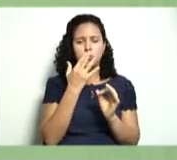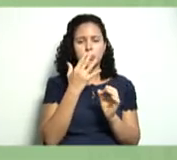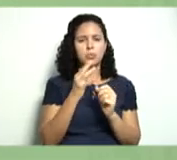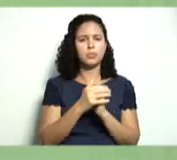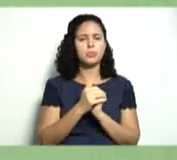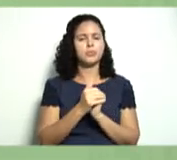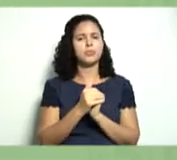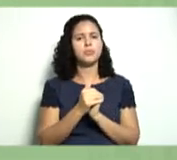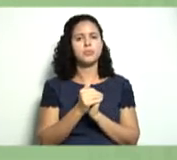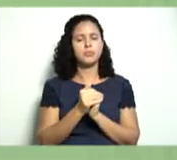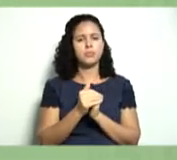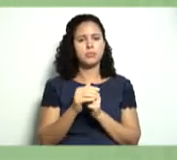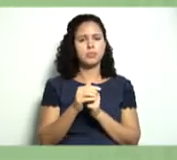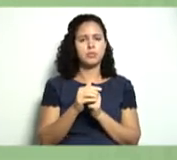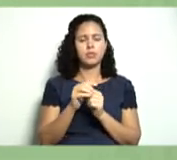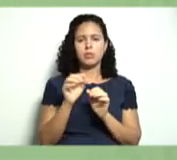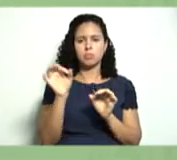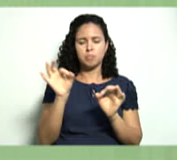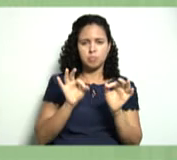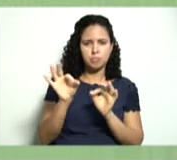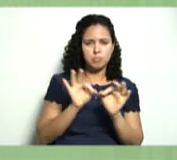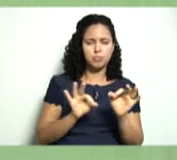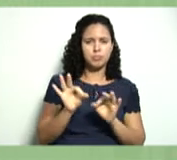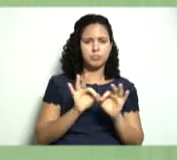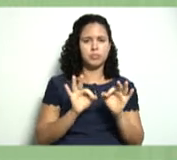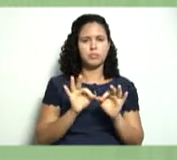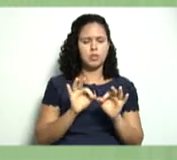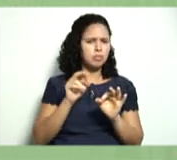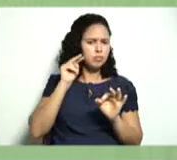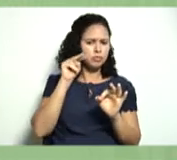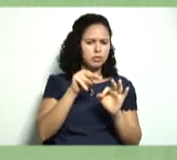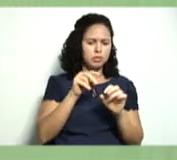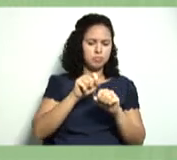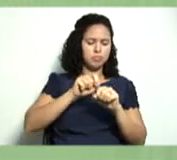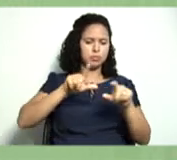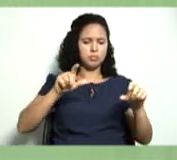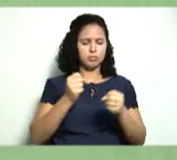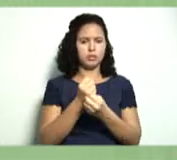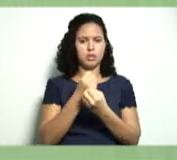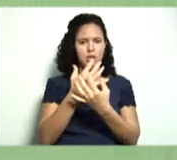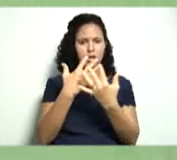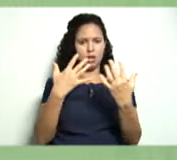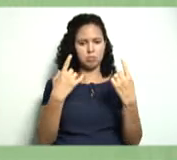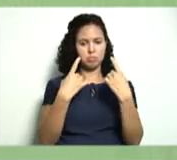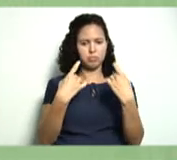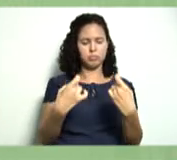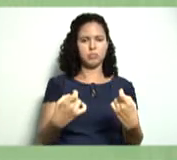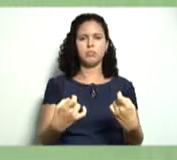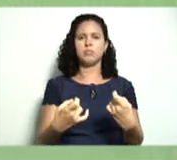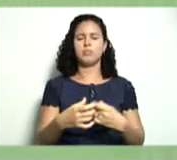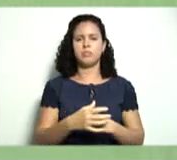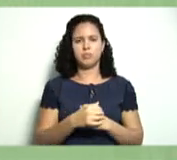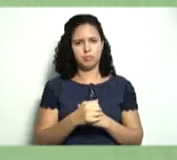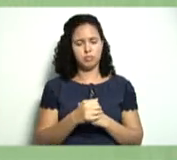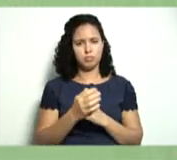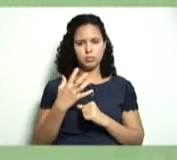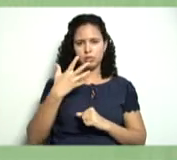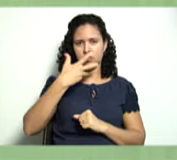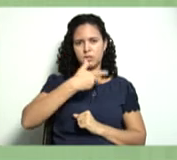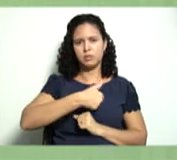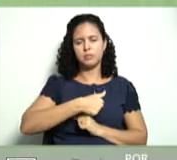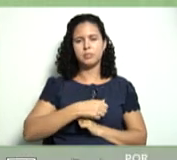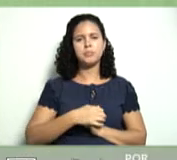é tem alguma formatação que deixa ela visualmente mas chamativa né mais bonita